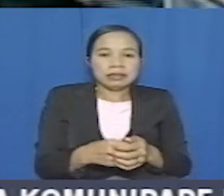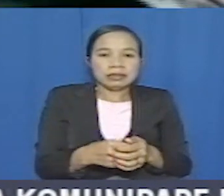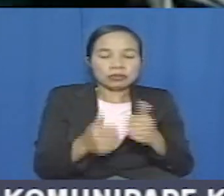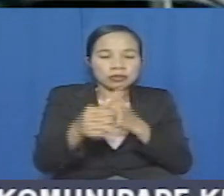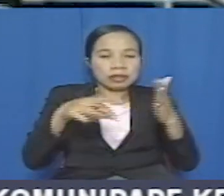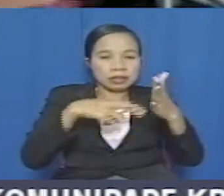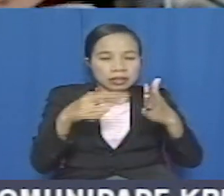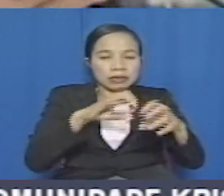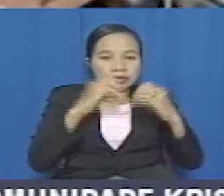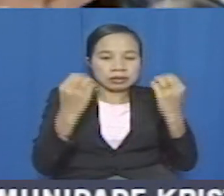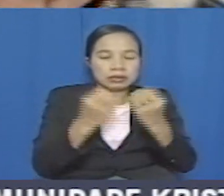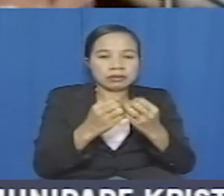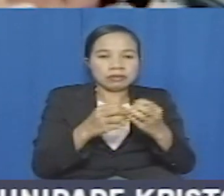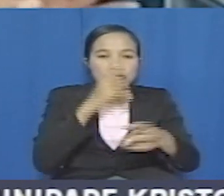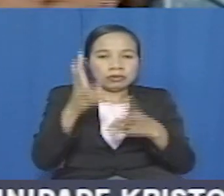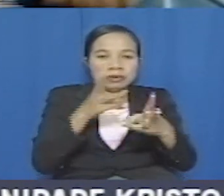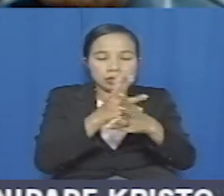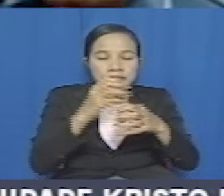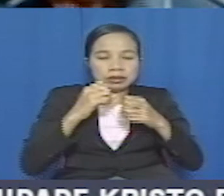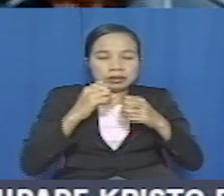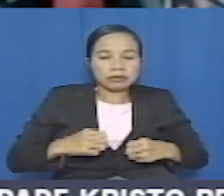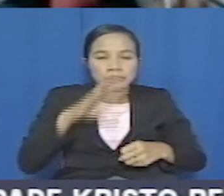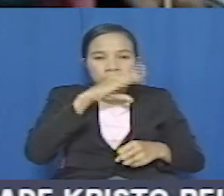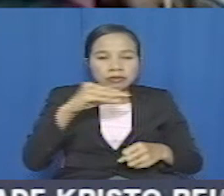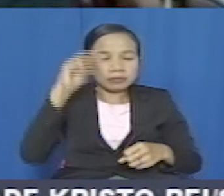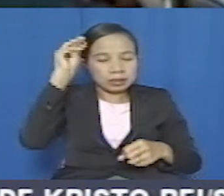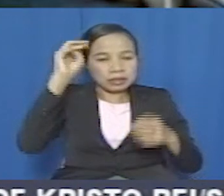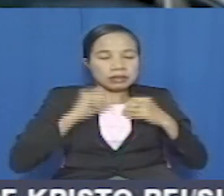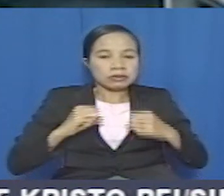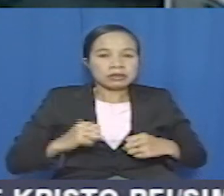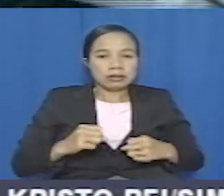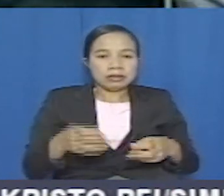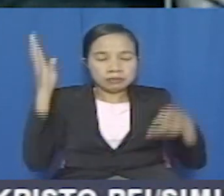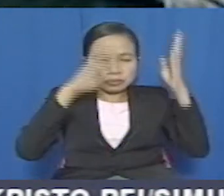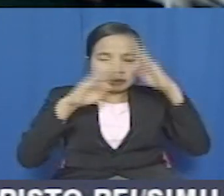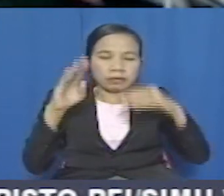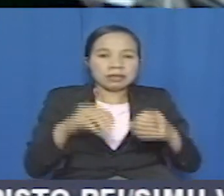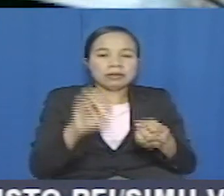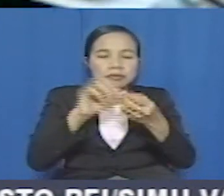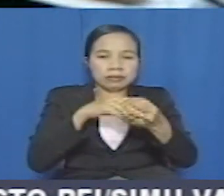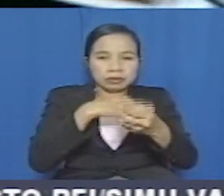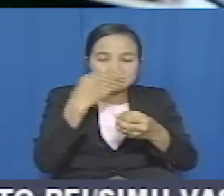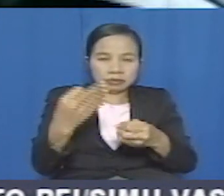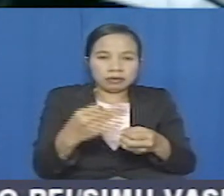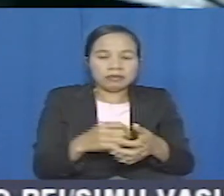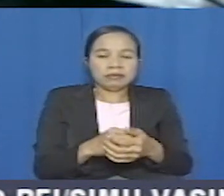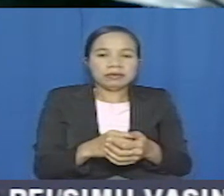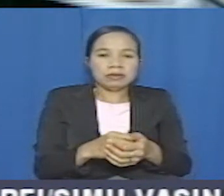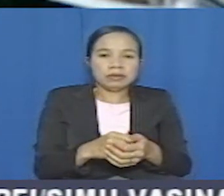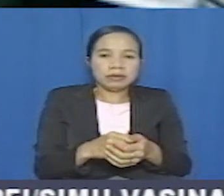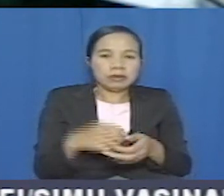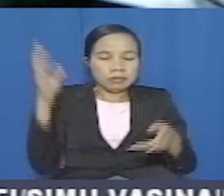regras, Organização Mundial de Saúde, no Ministério da Saúde. Questão corona, com a questão